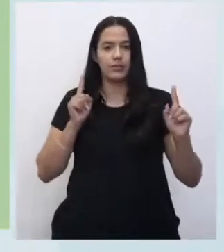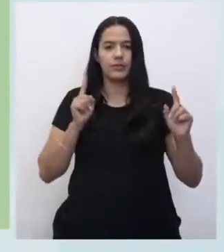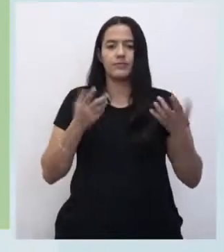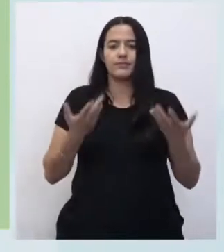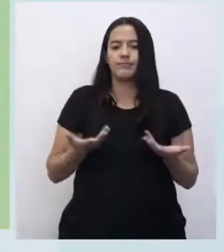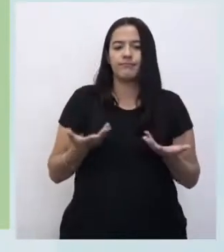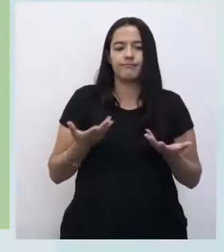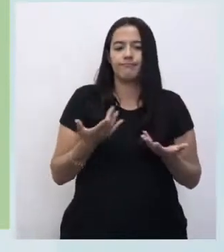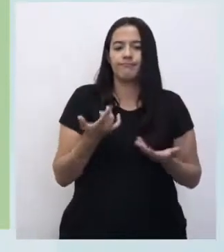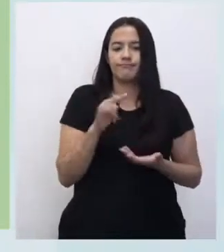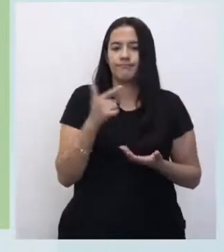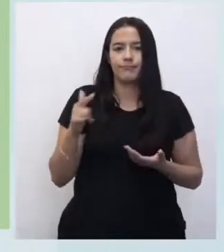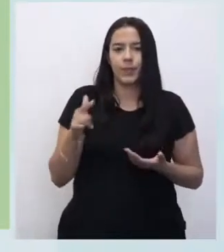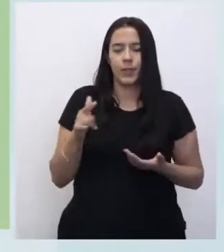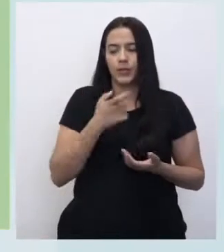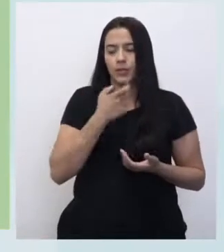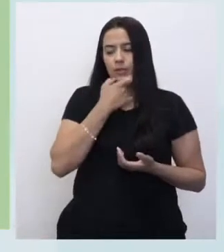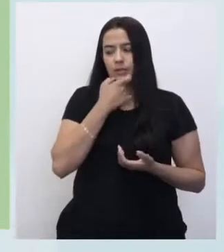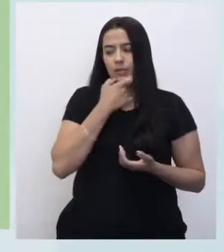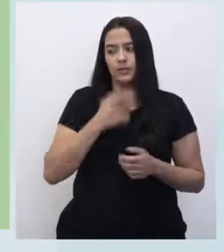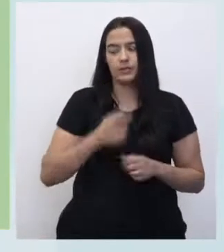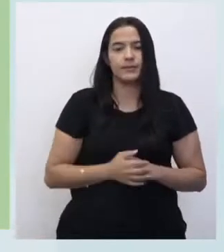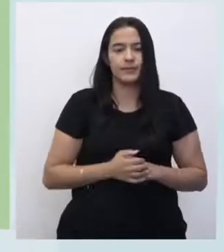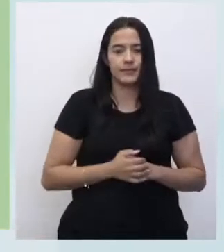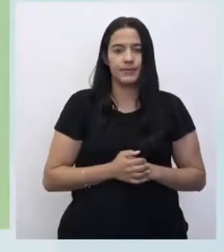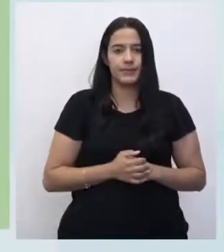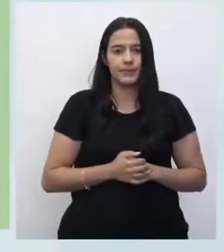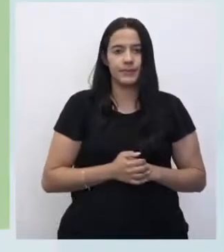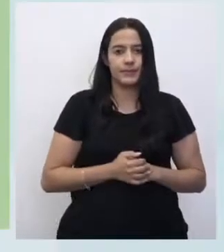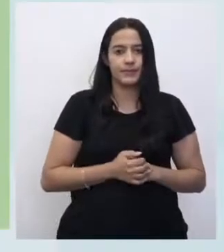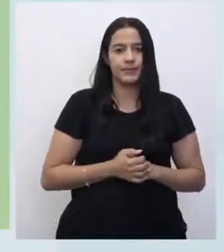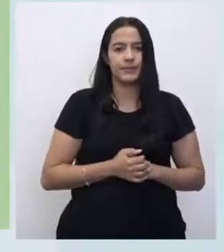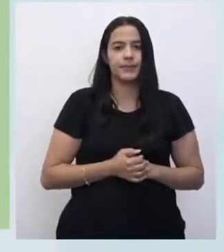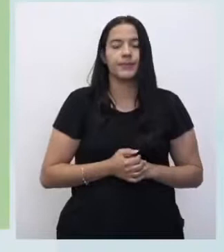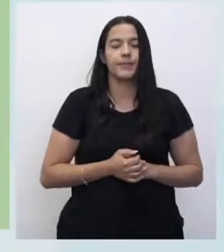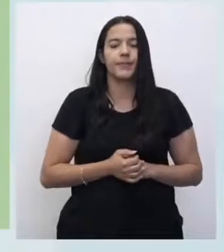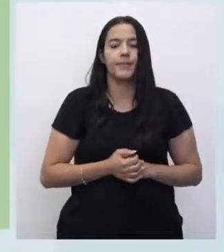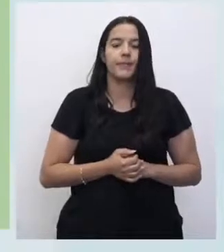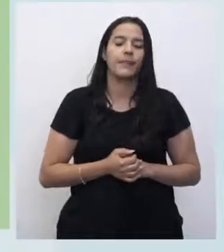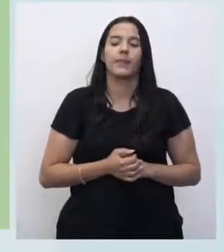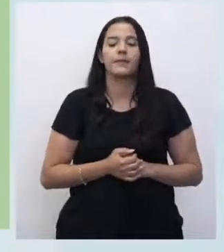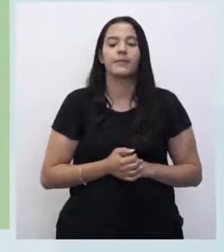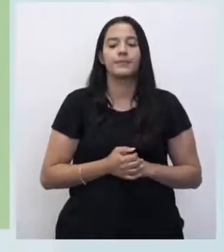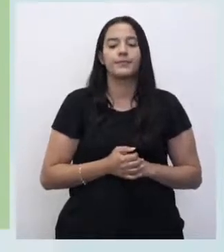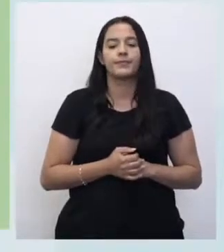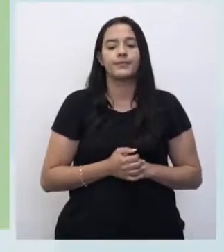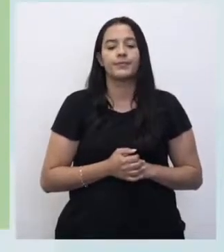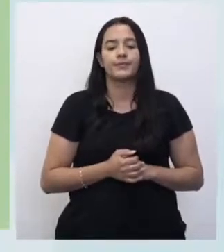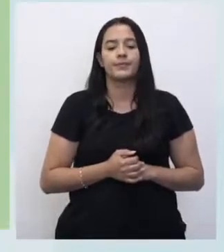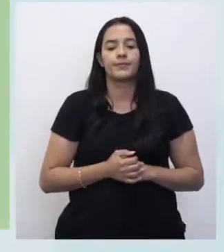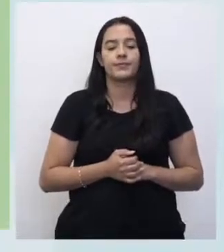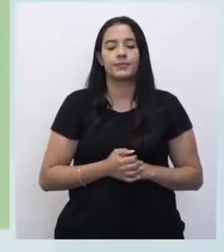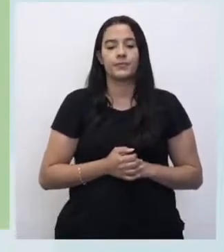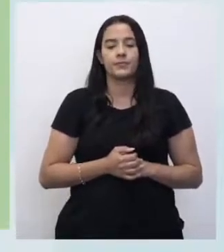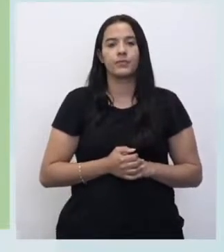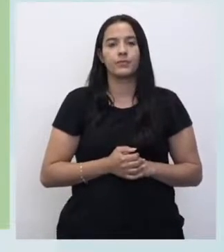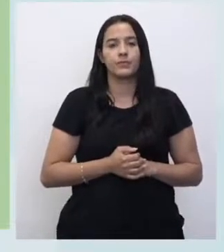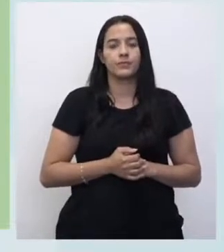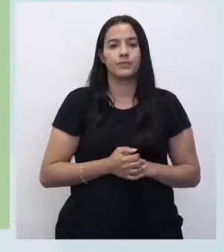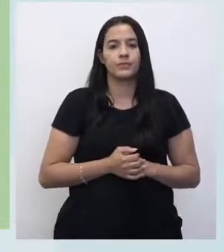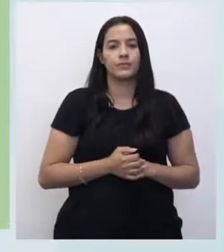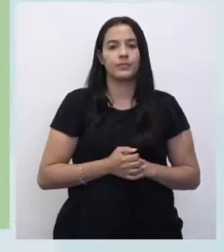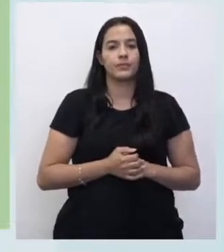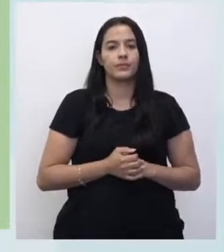Distanter não existe em inglês. Ok? Então, ó, we use more to make comparative for most